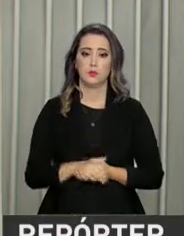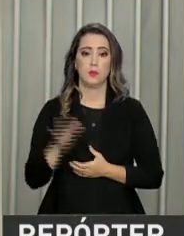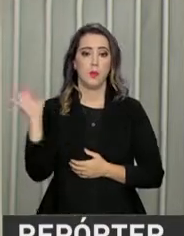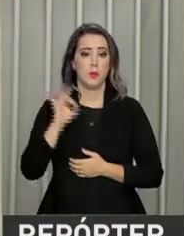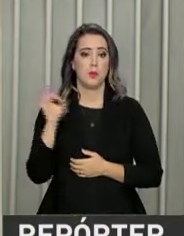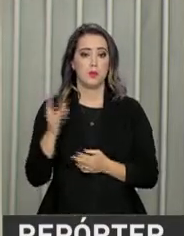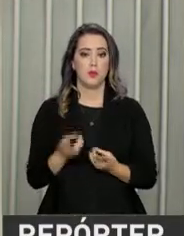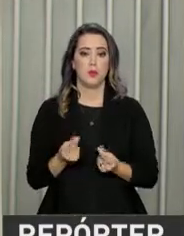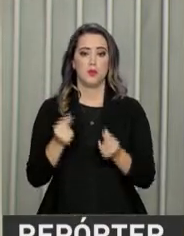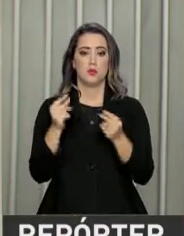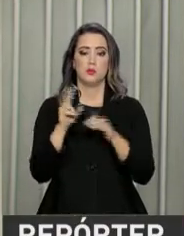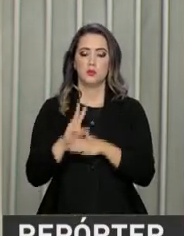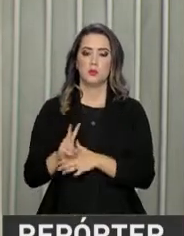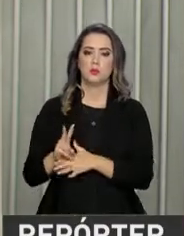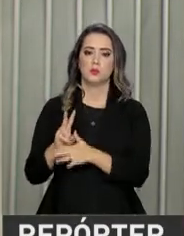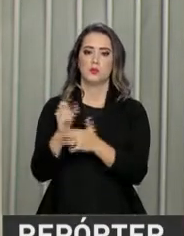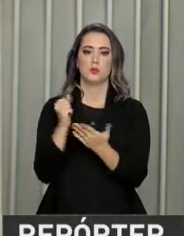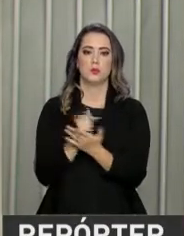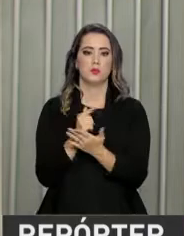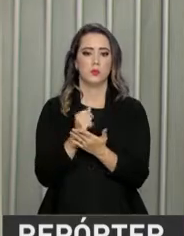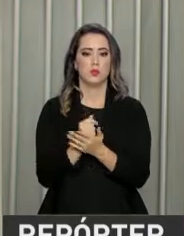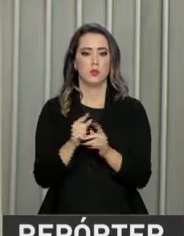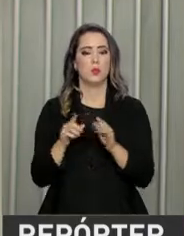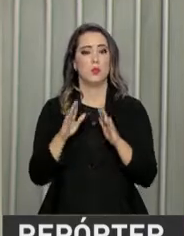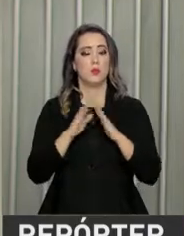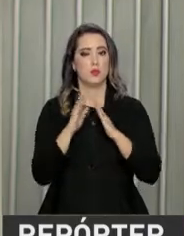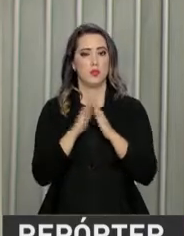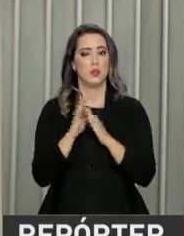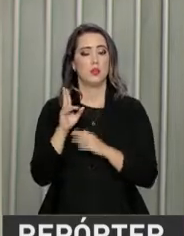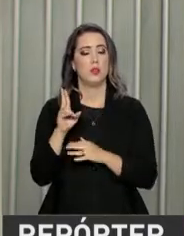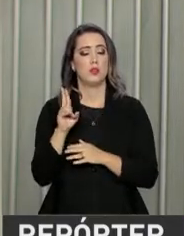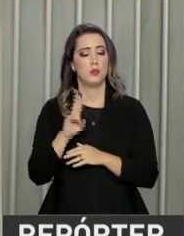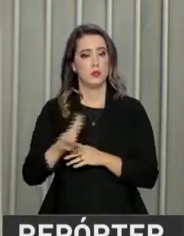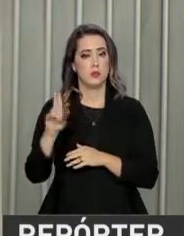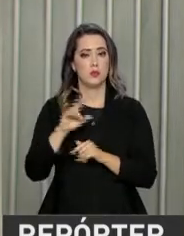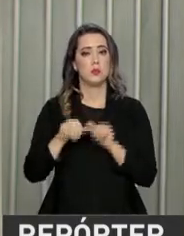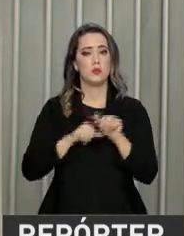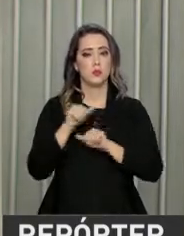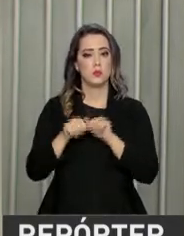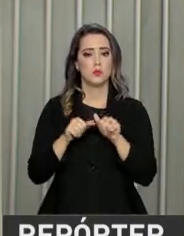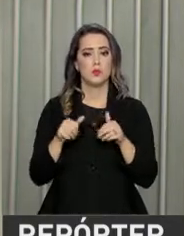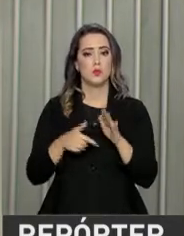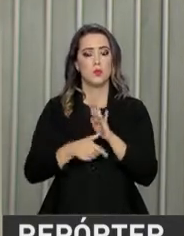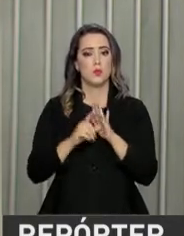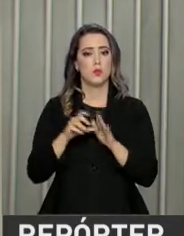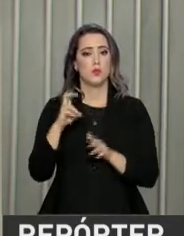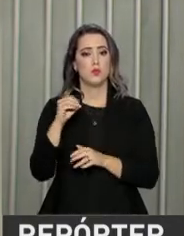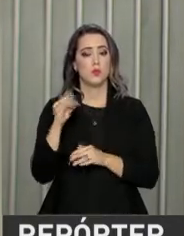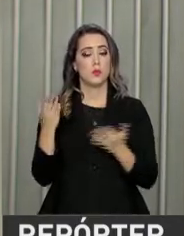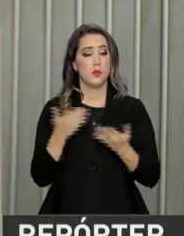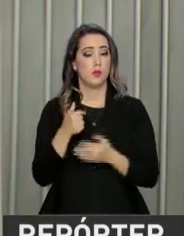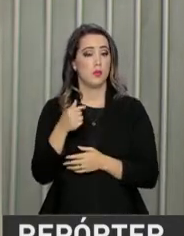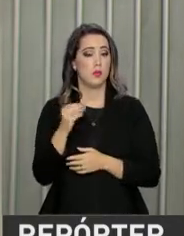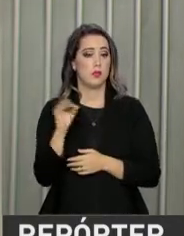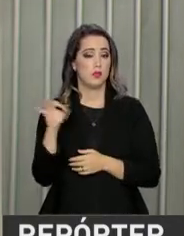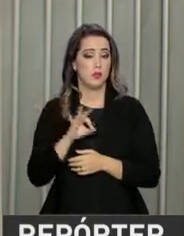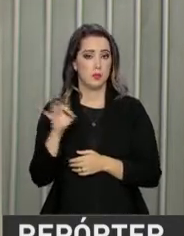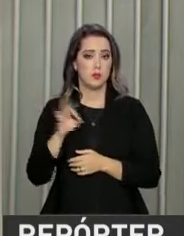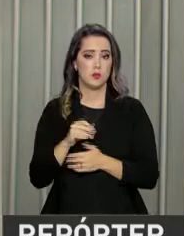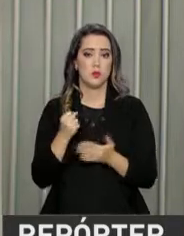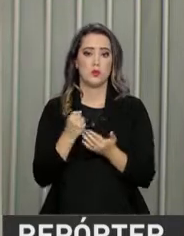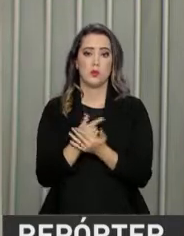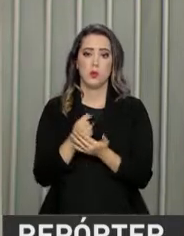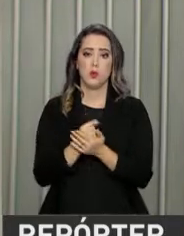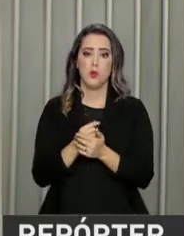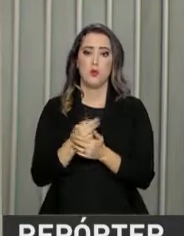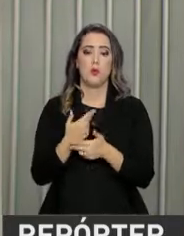do valor de financiamento na compra de um imóvel usado também mudou subiu de 50 para 70 por cento já no caso de imóveis